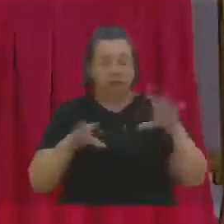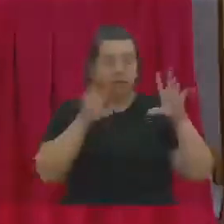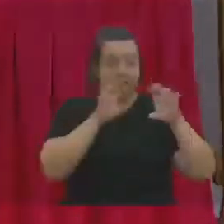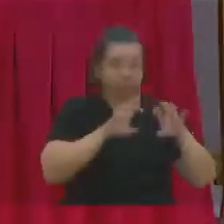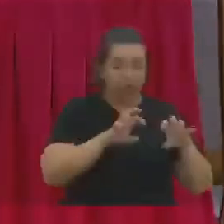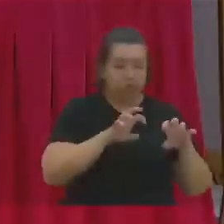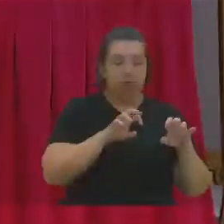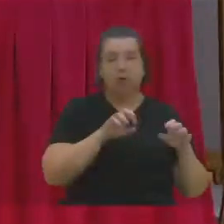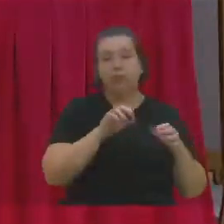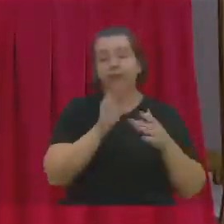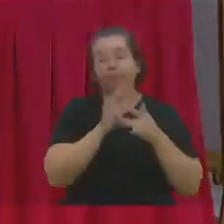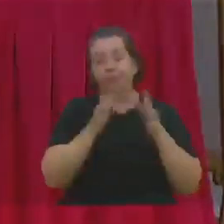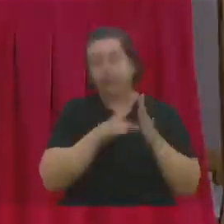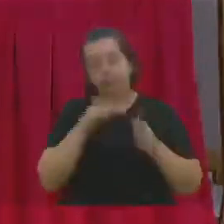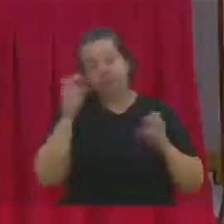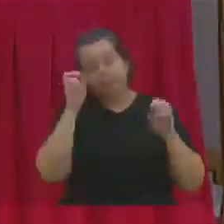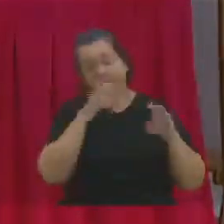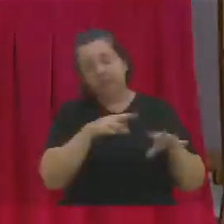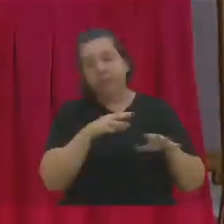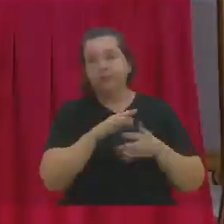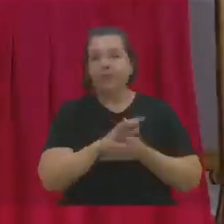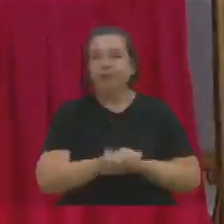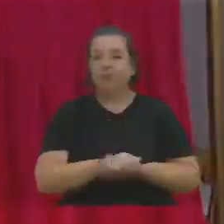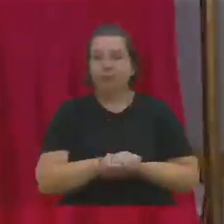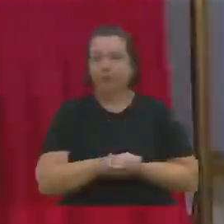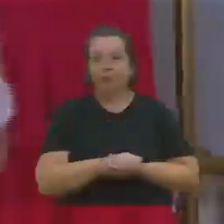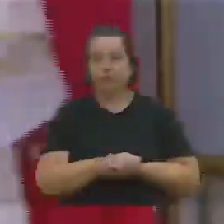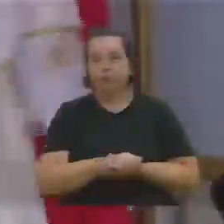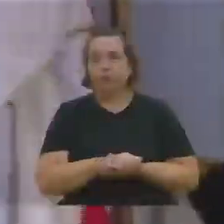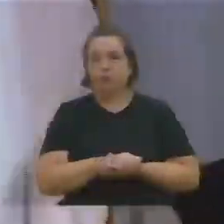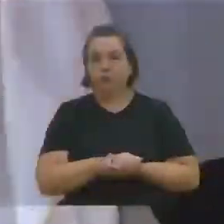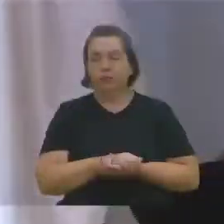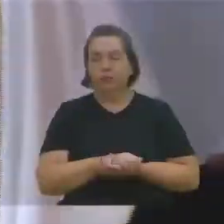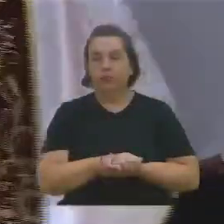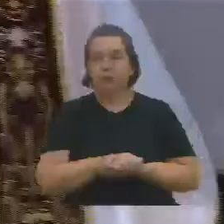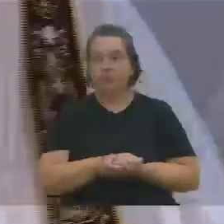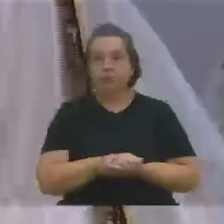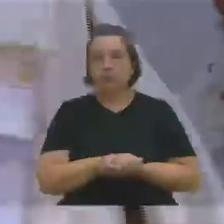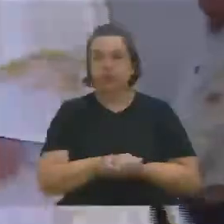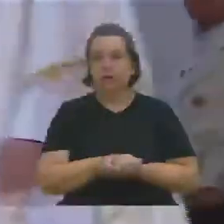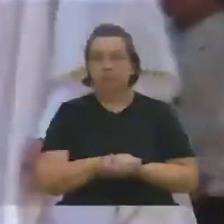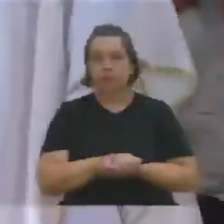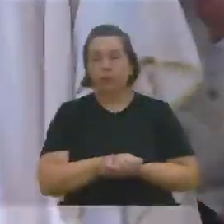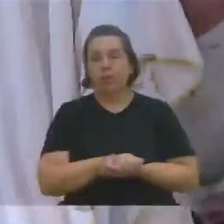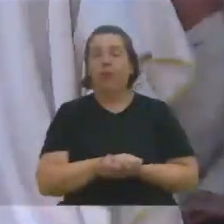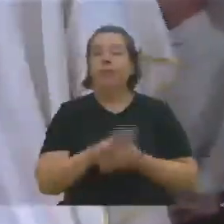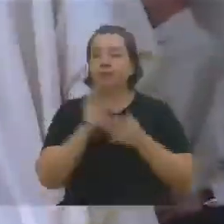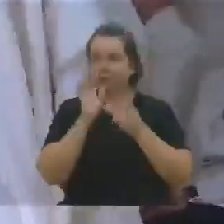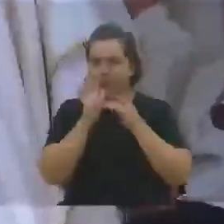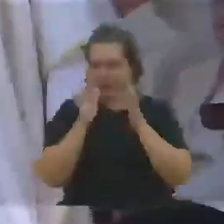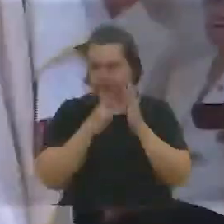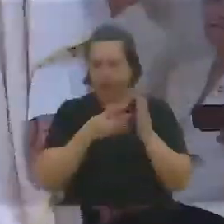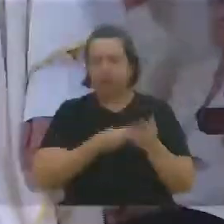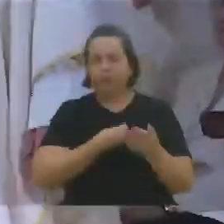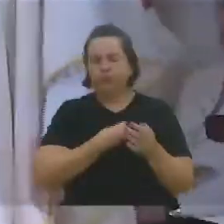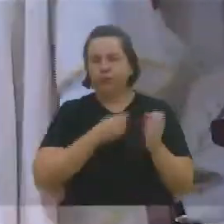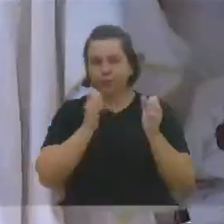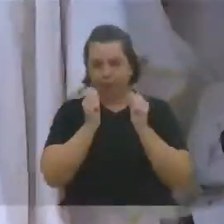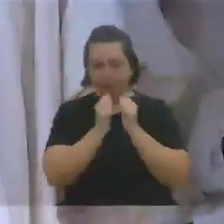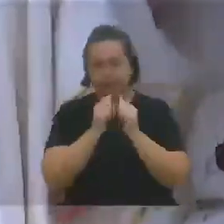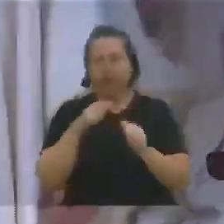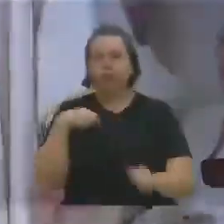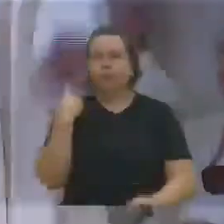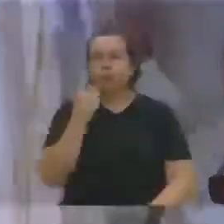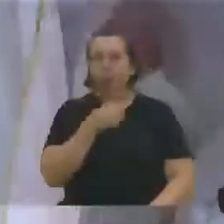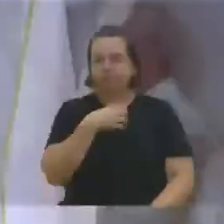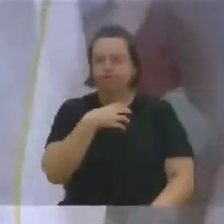trevas, Cristo iluminou. E Cristo se faz presente a nós de